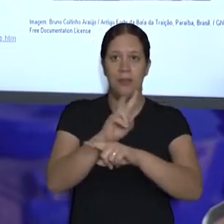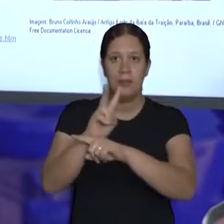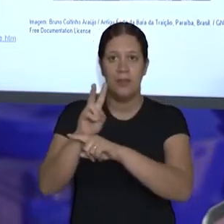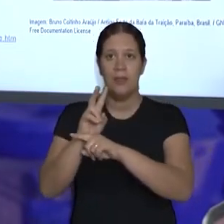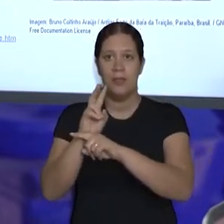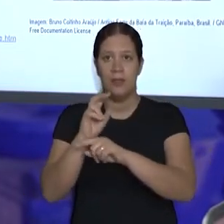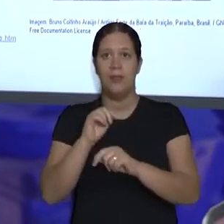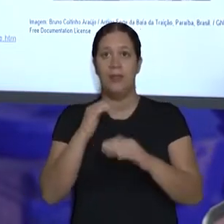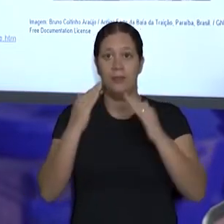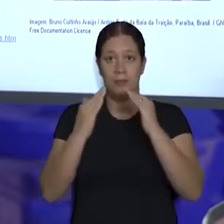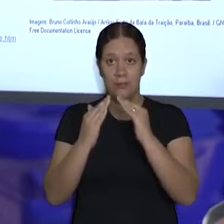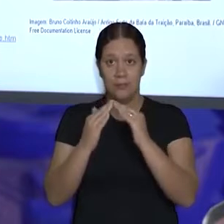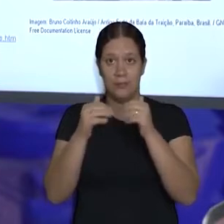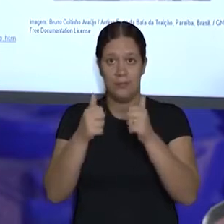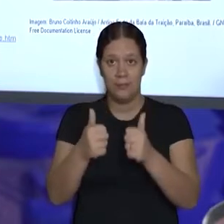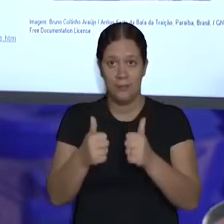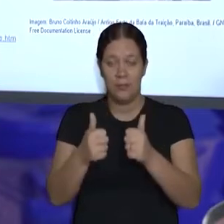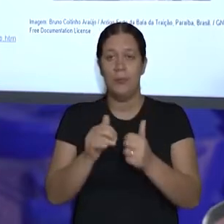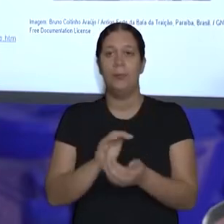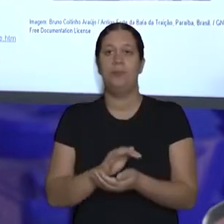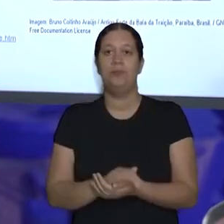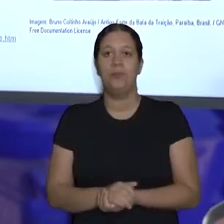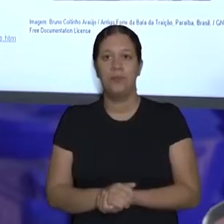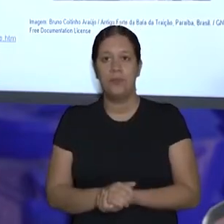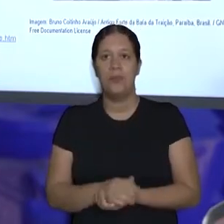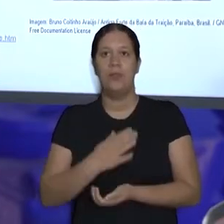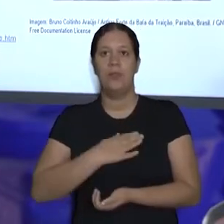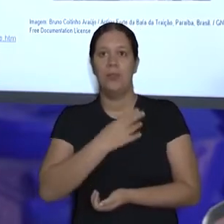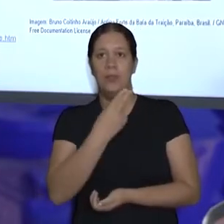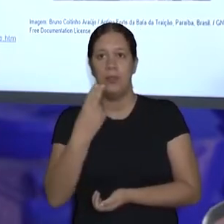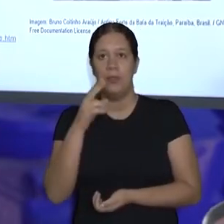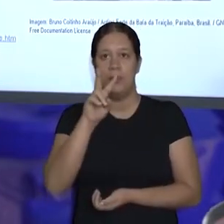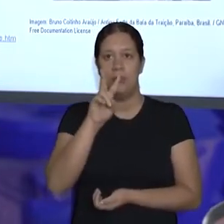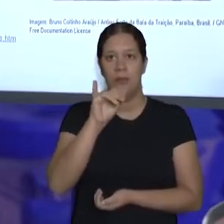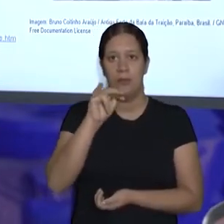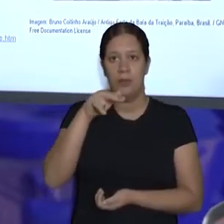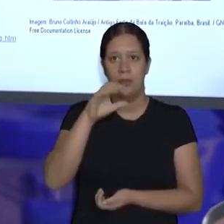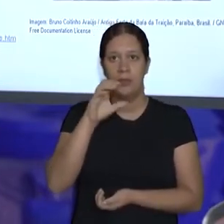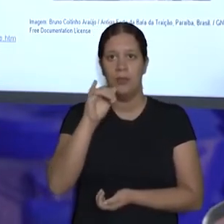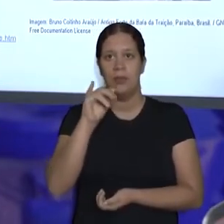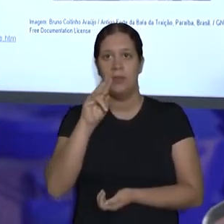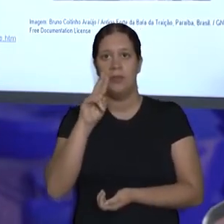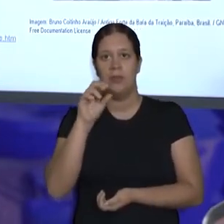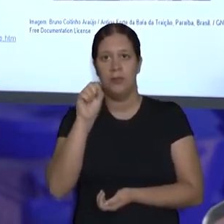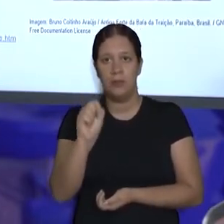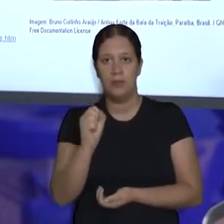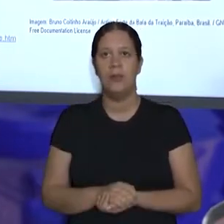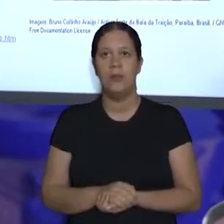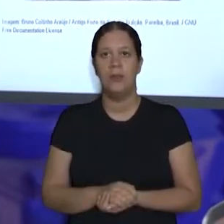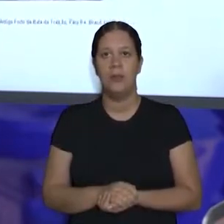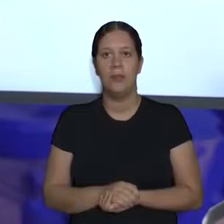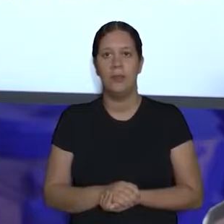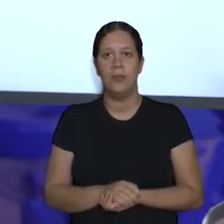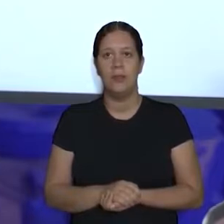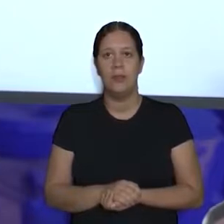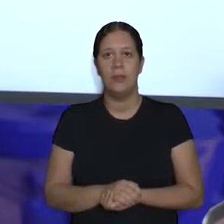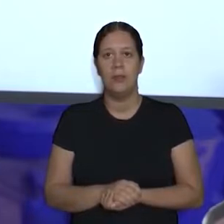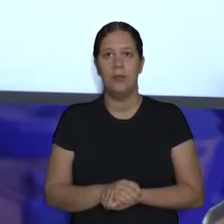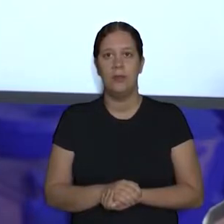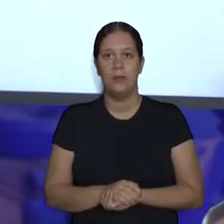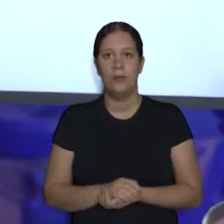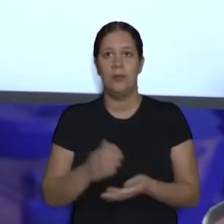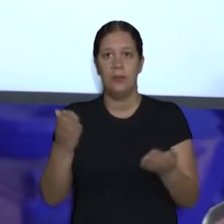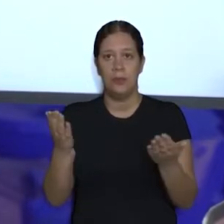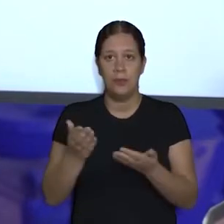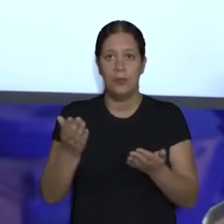isolamento em casa, certo? Pois bem, meu nome é Vinícius, essa é mais uma aula de Geografia, 7º ano. A